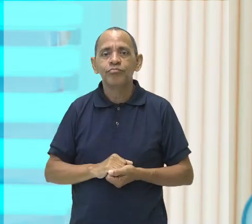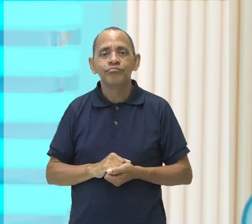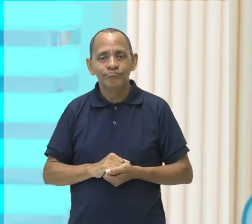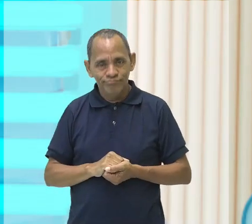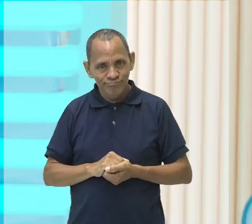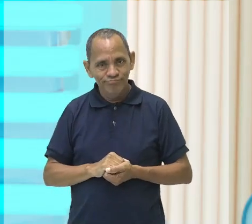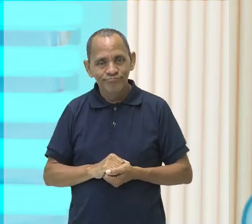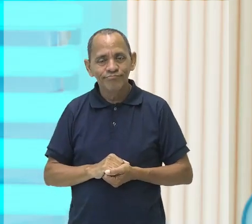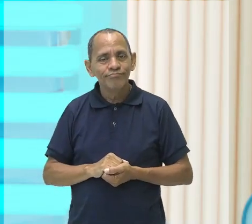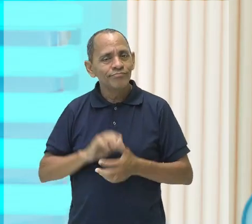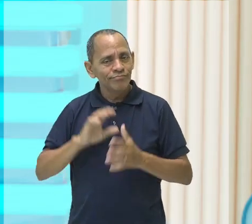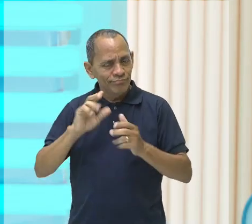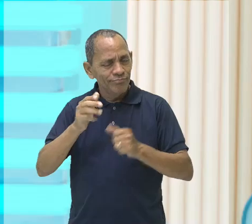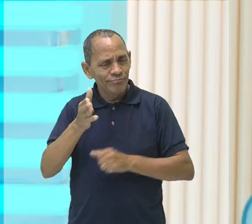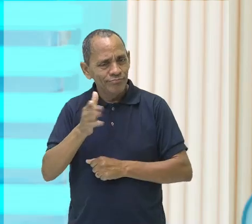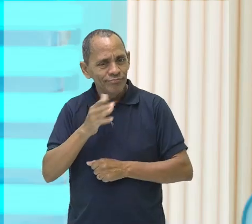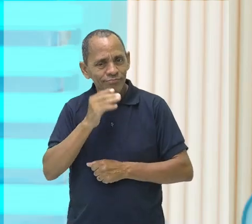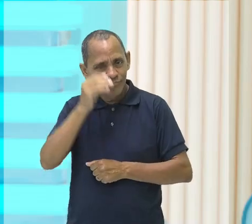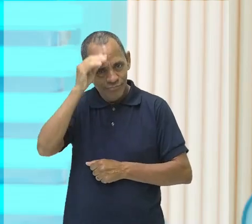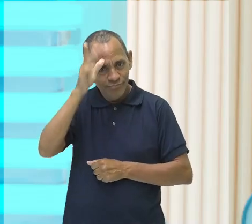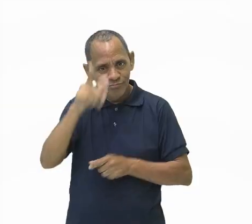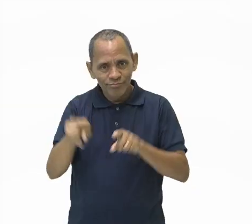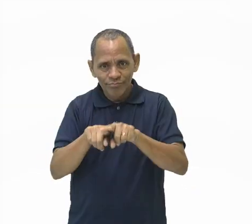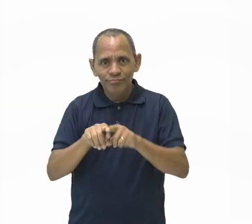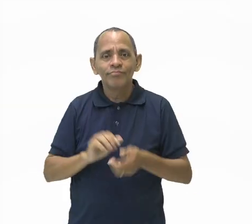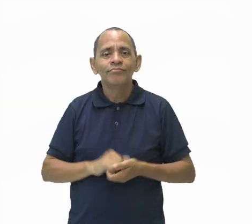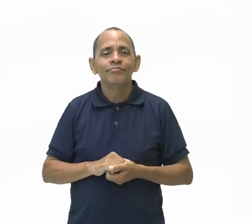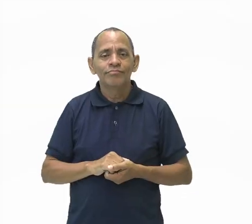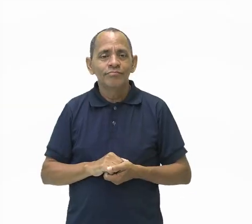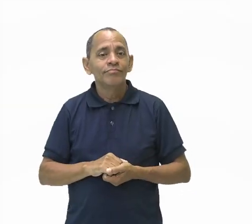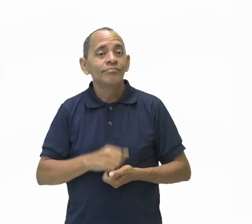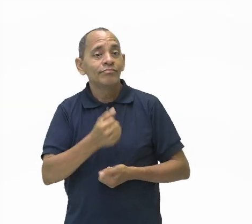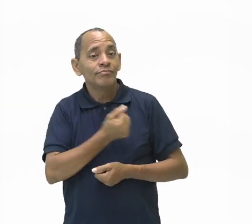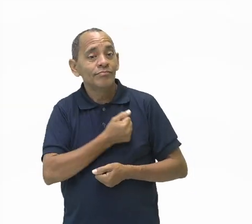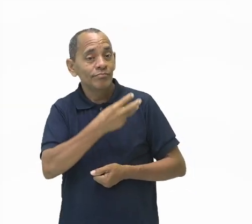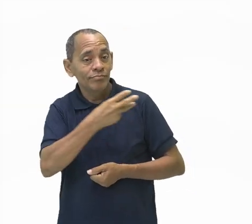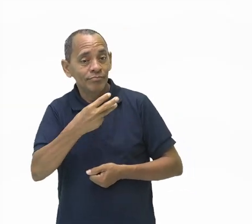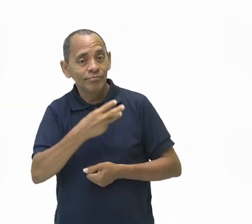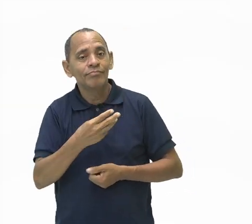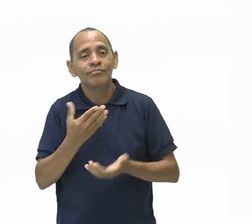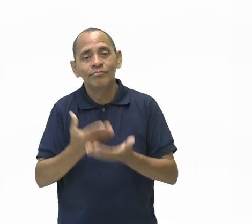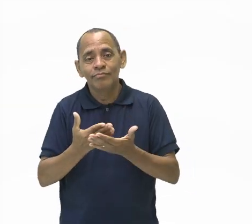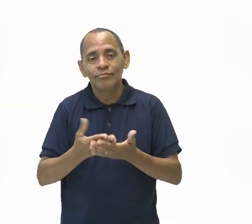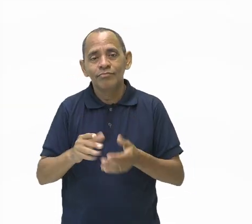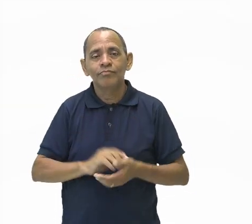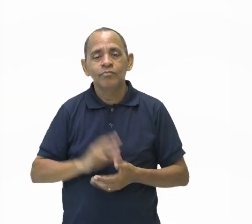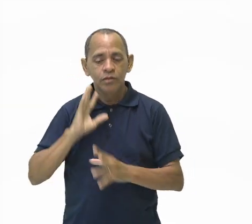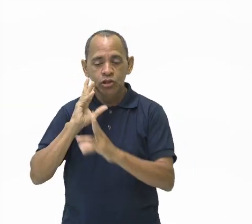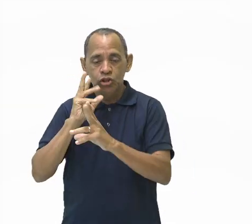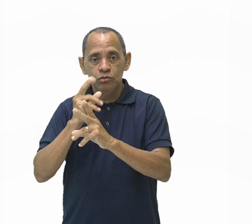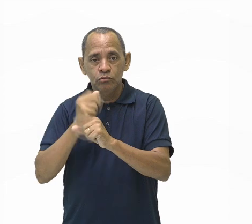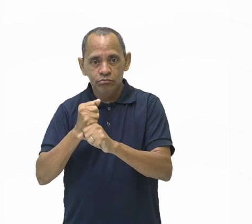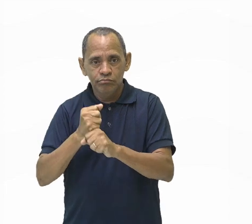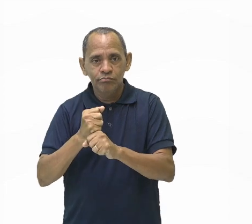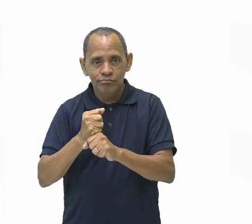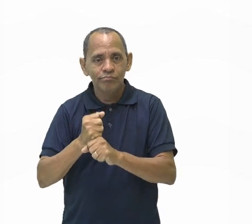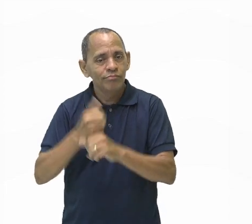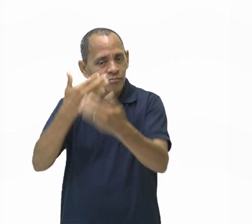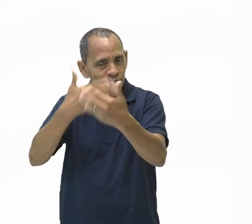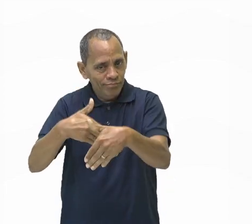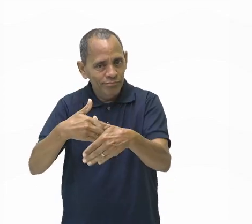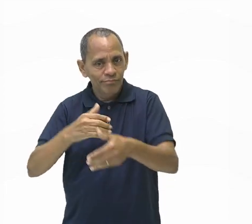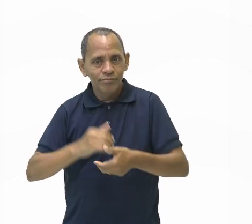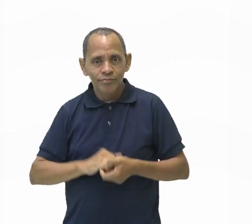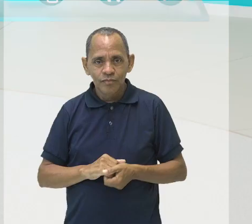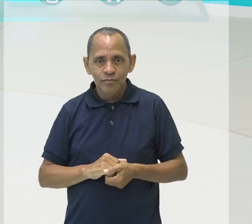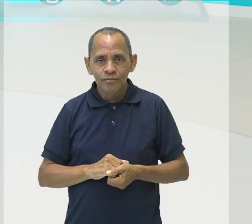vocês todos já me conhecem. Nossa aula de número 33, então teremos a nossa revisão, né? E logo em seguida